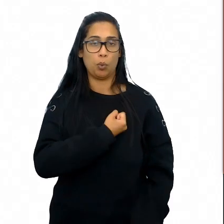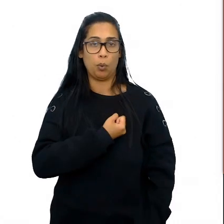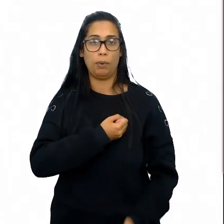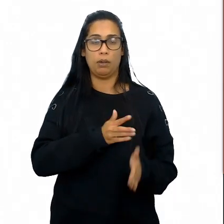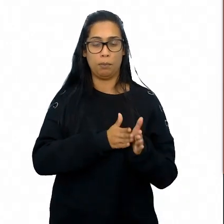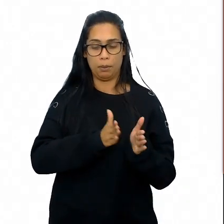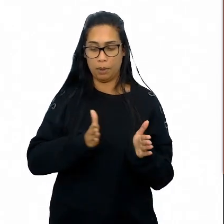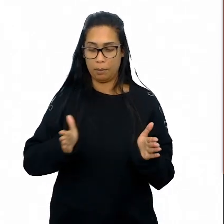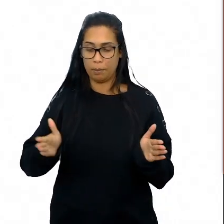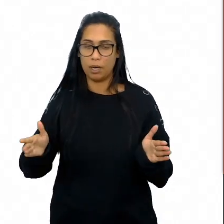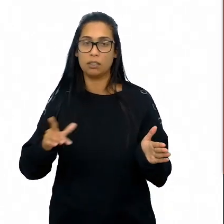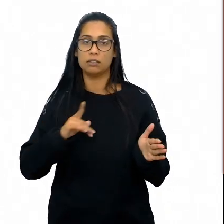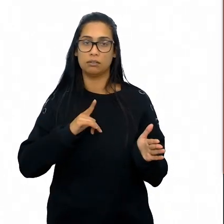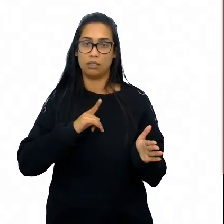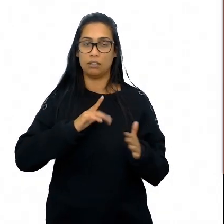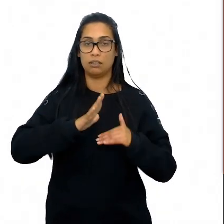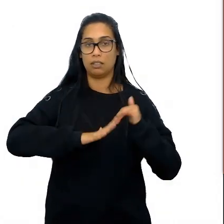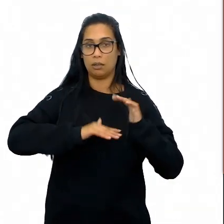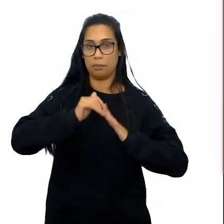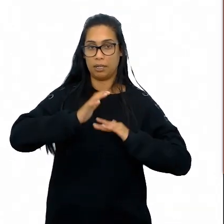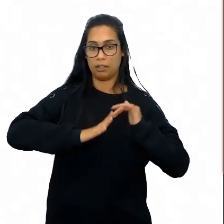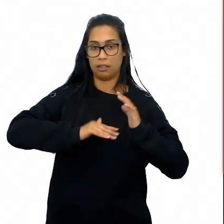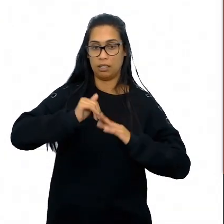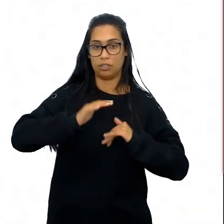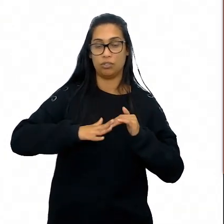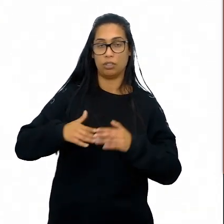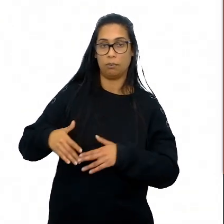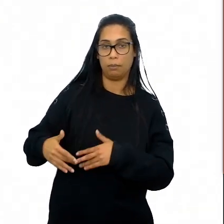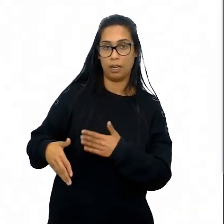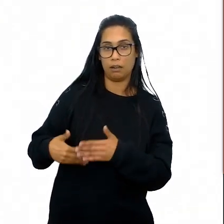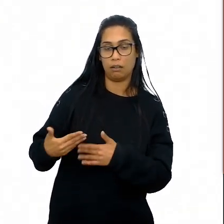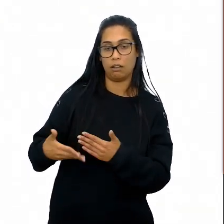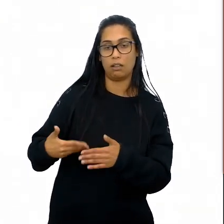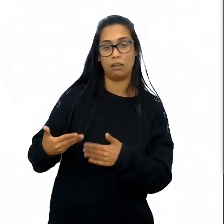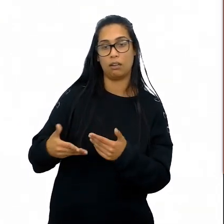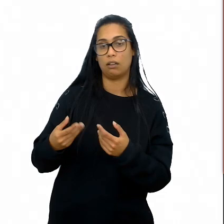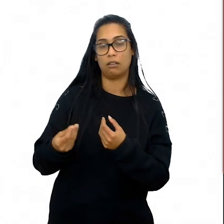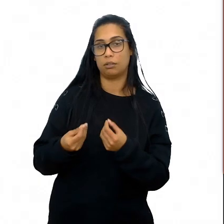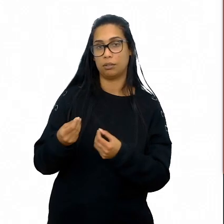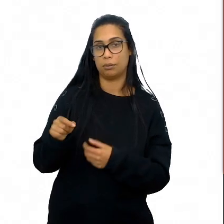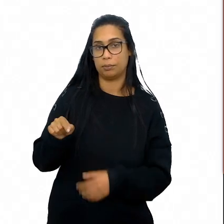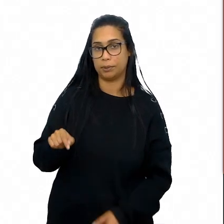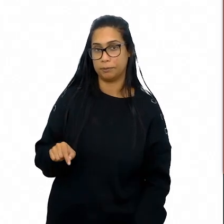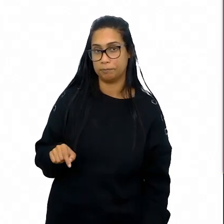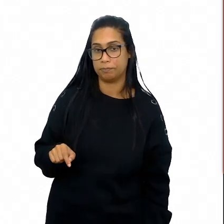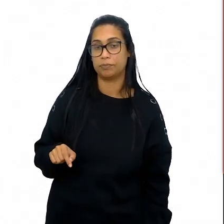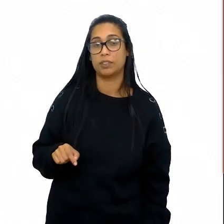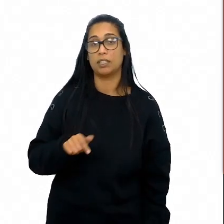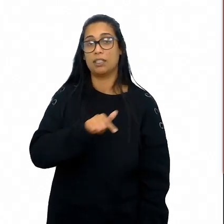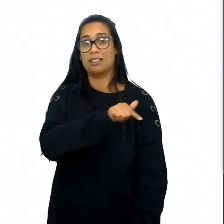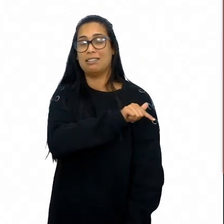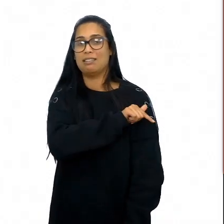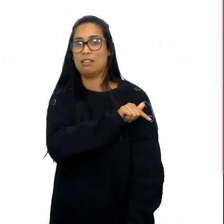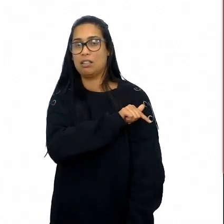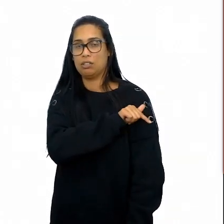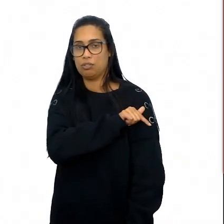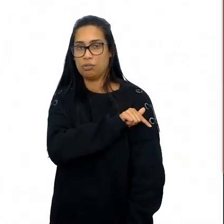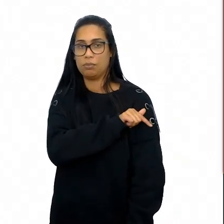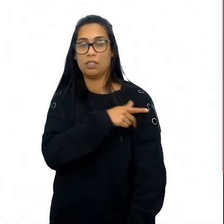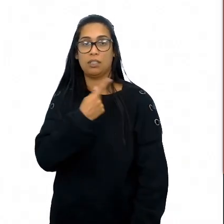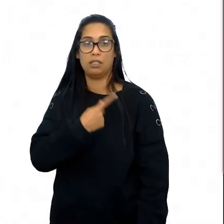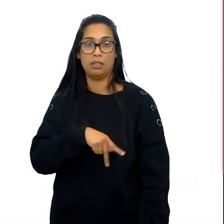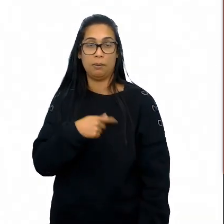e habilidade a ser desenvolvida é uma habilidade e o ano que é